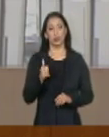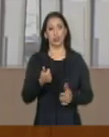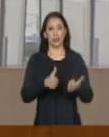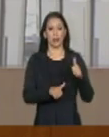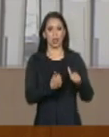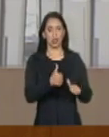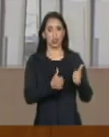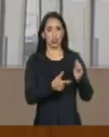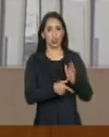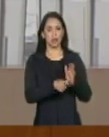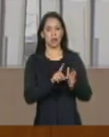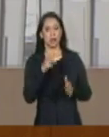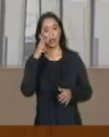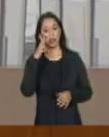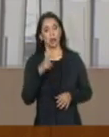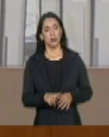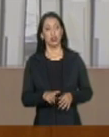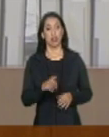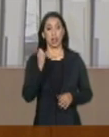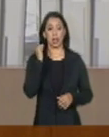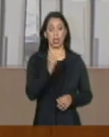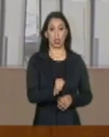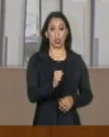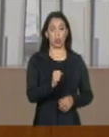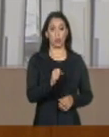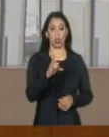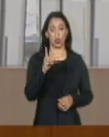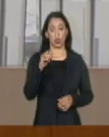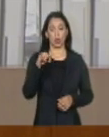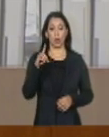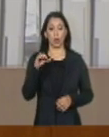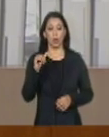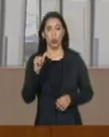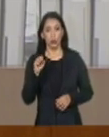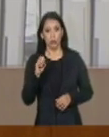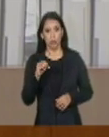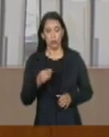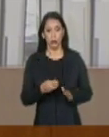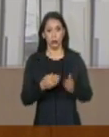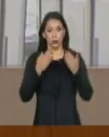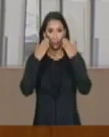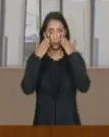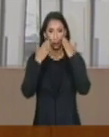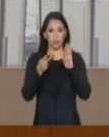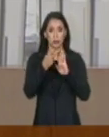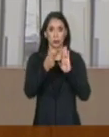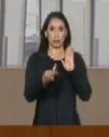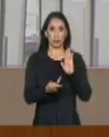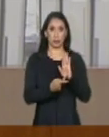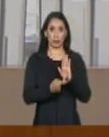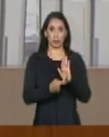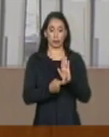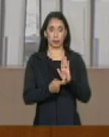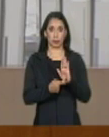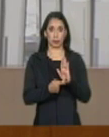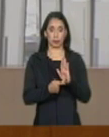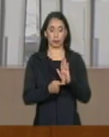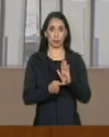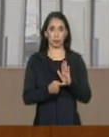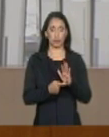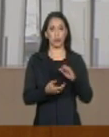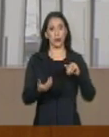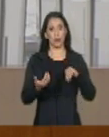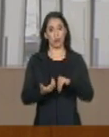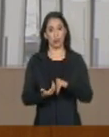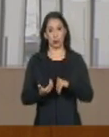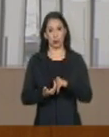verificar se é crime doloso contra a vida ou não, tem que ser feito. E apresentou esse projeto que está em tramitação no Congresso